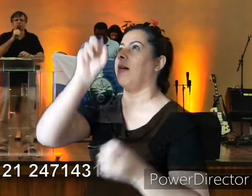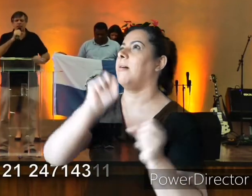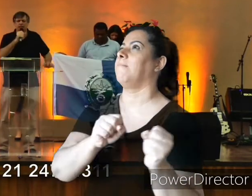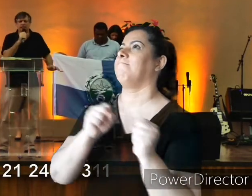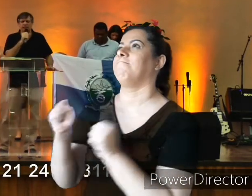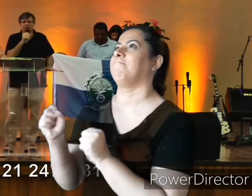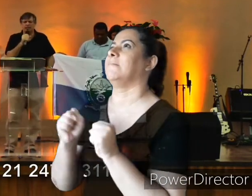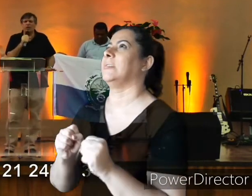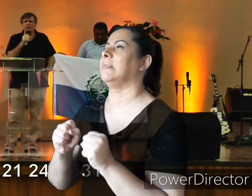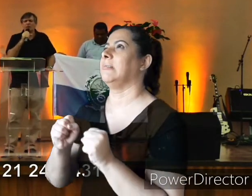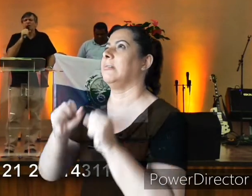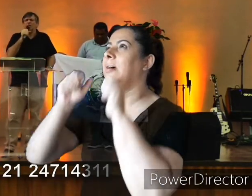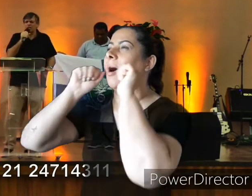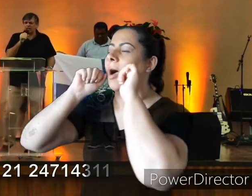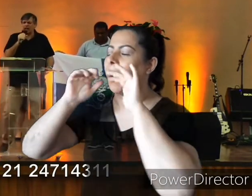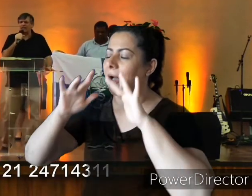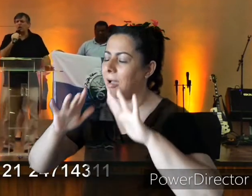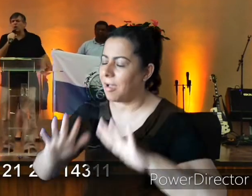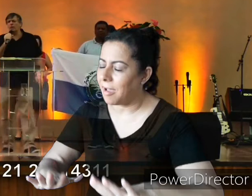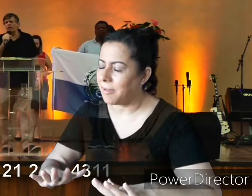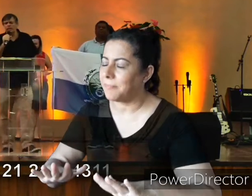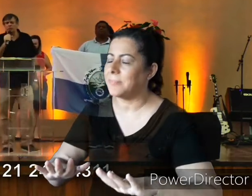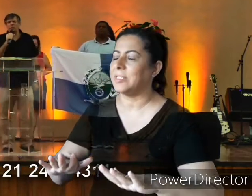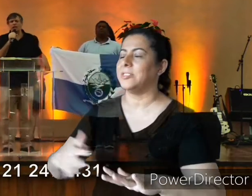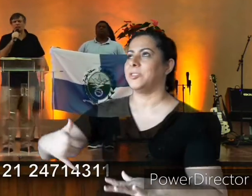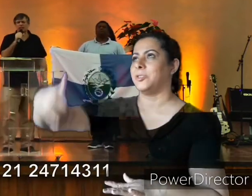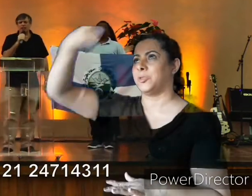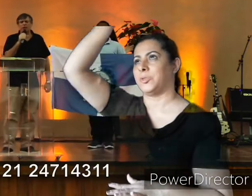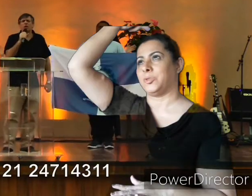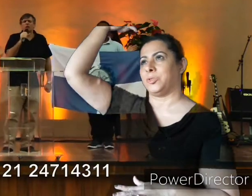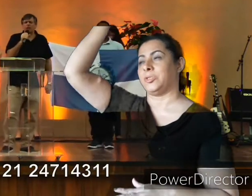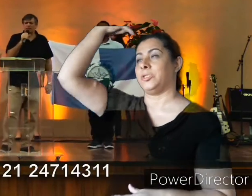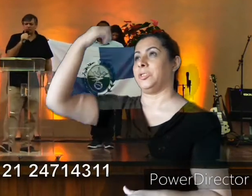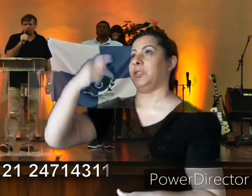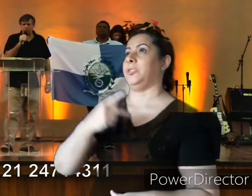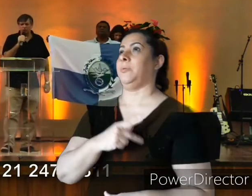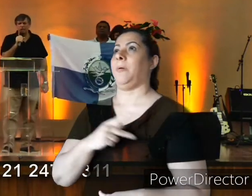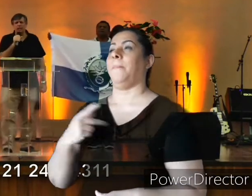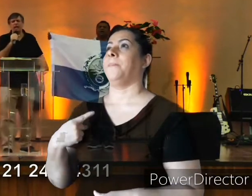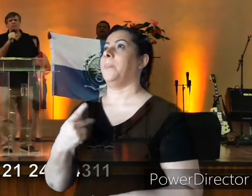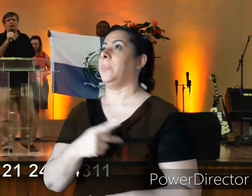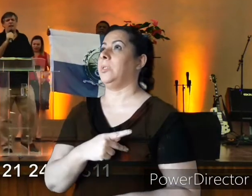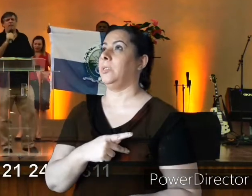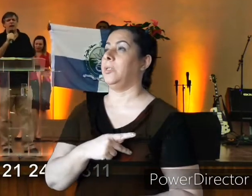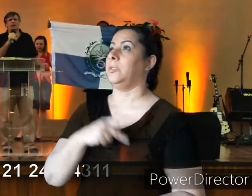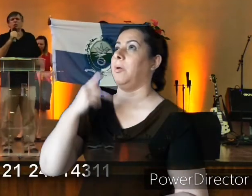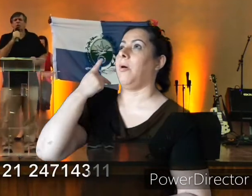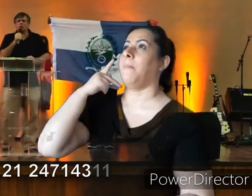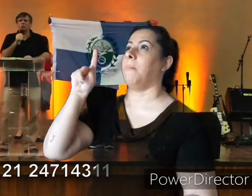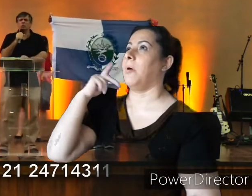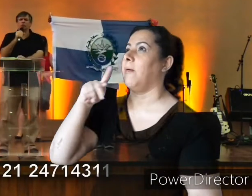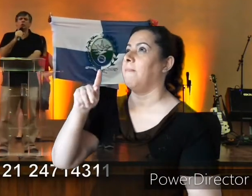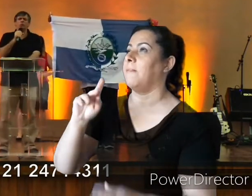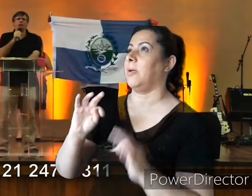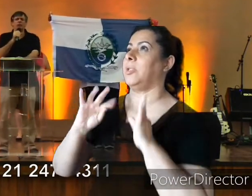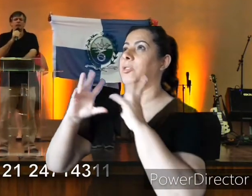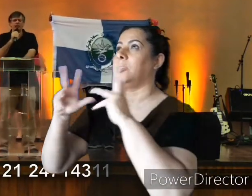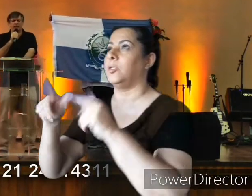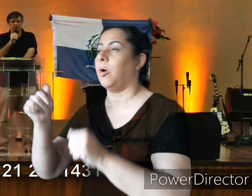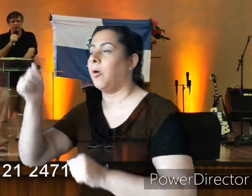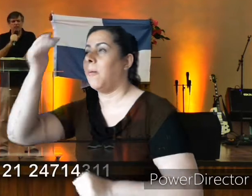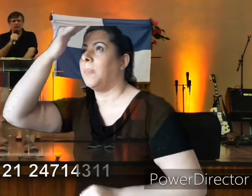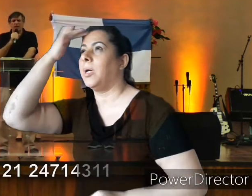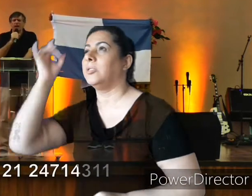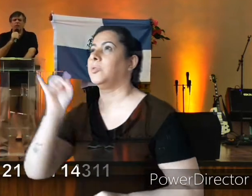de Cristo nesta nação. E que cada homem, cada mulher, Senhor, venha se posicionar, Pai amado, como o Senhor, o